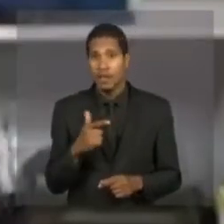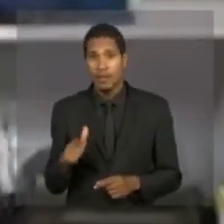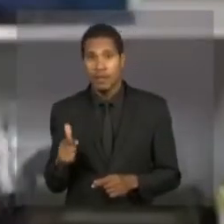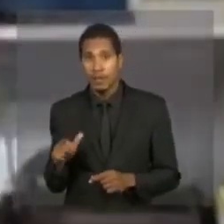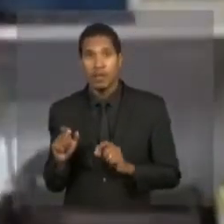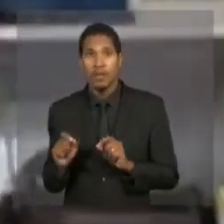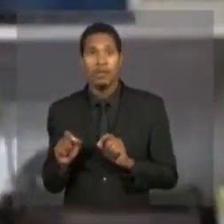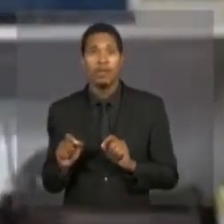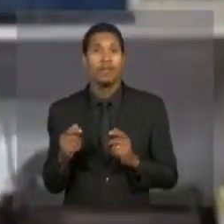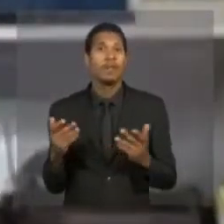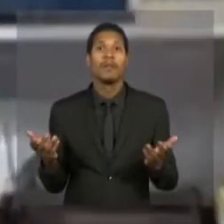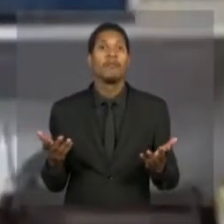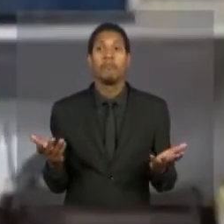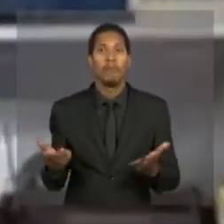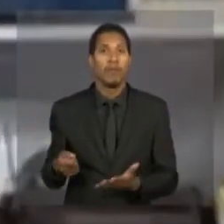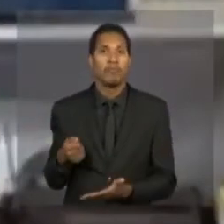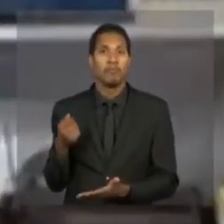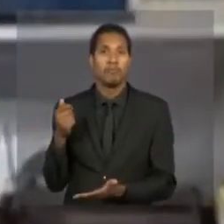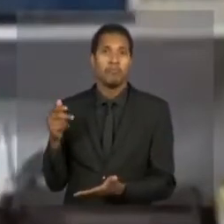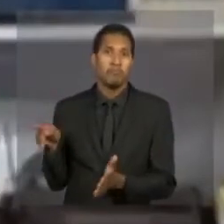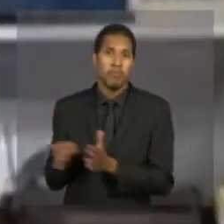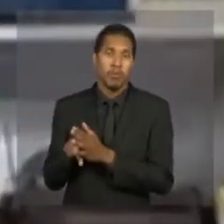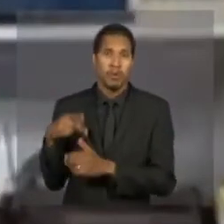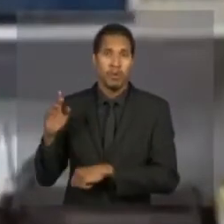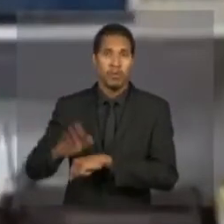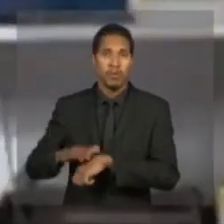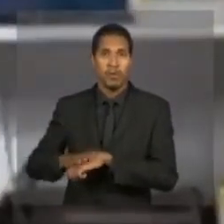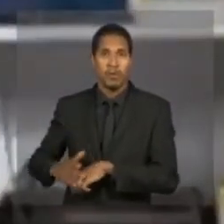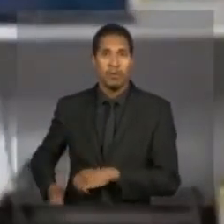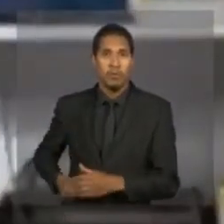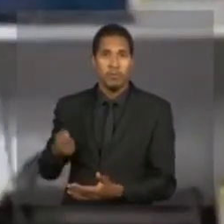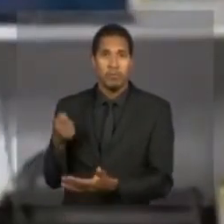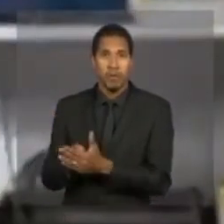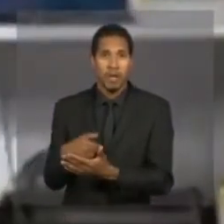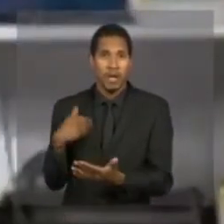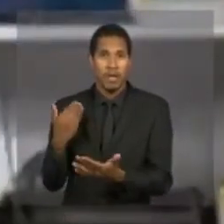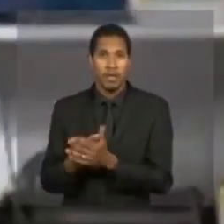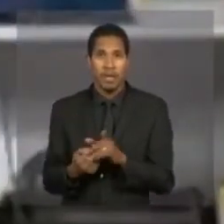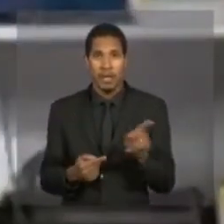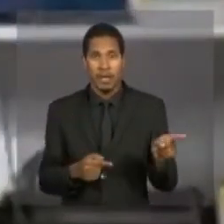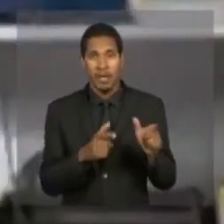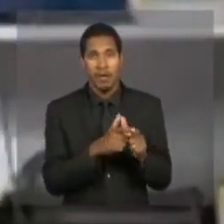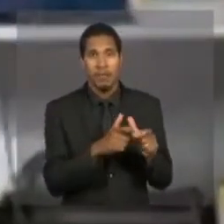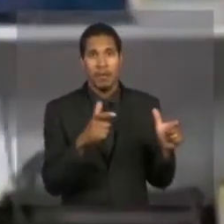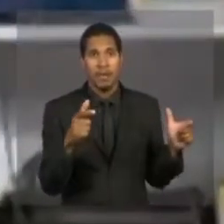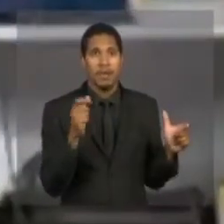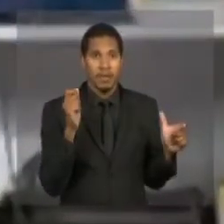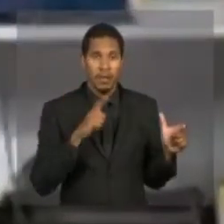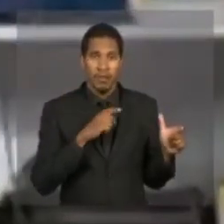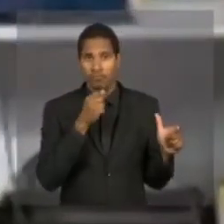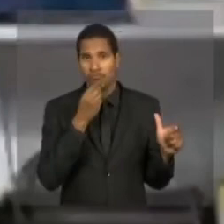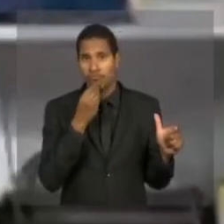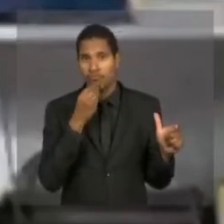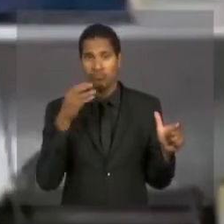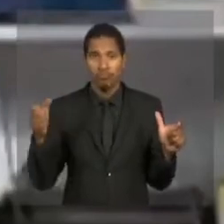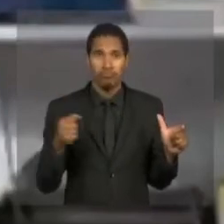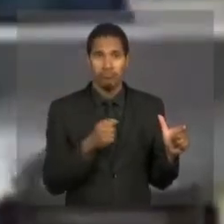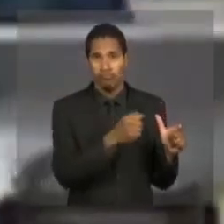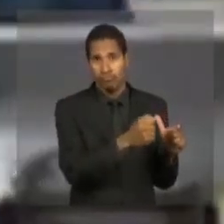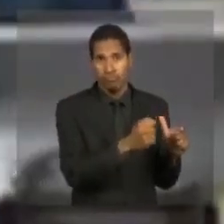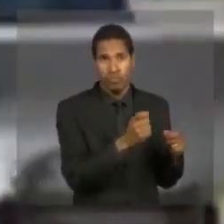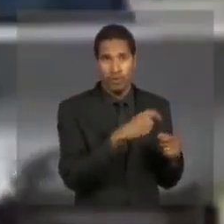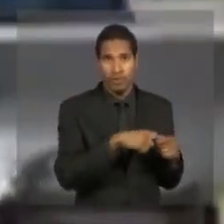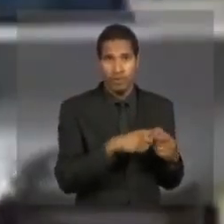vaga pagam por sua conta, pagam do seu bolso até que a rede seja ampliada de modo